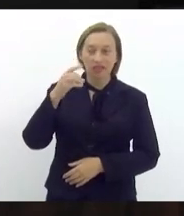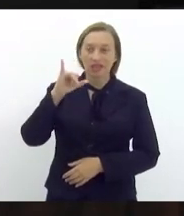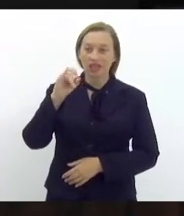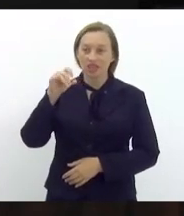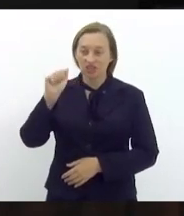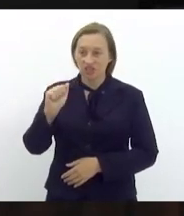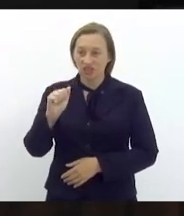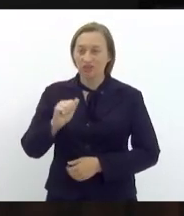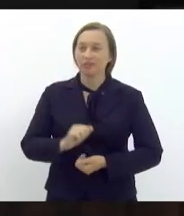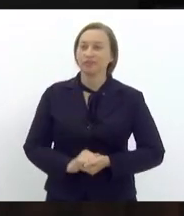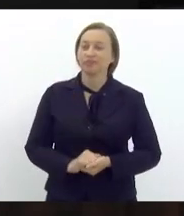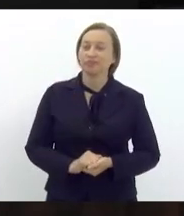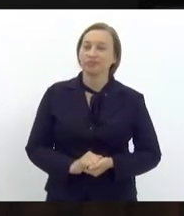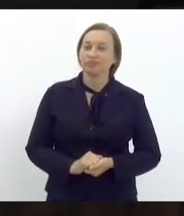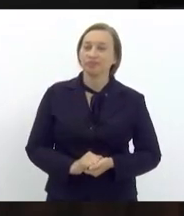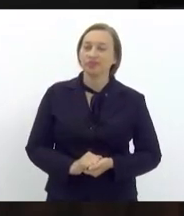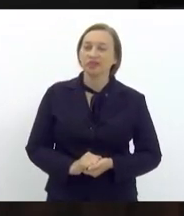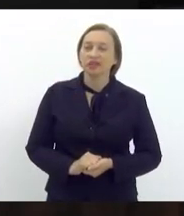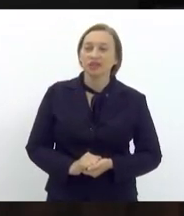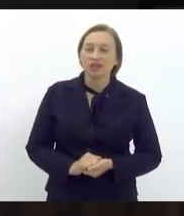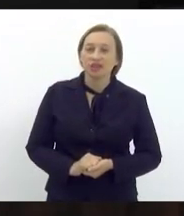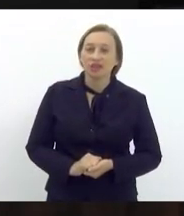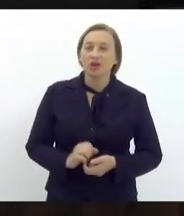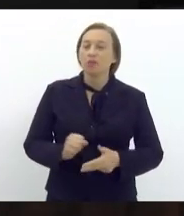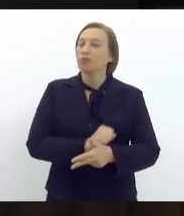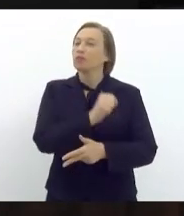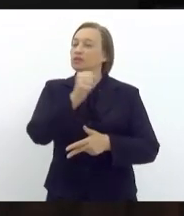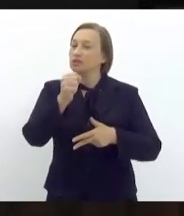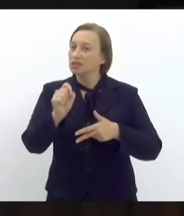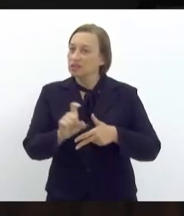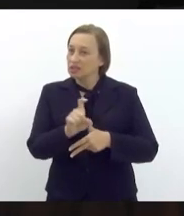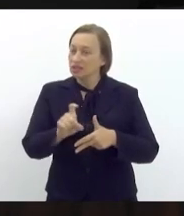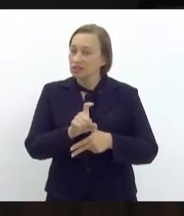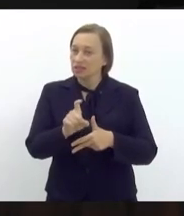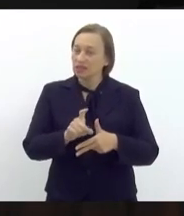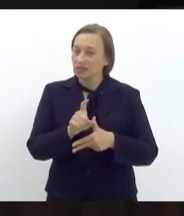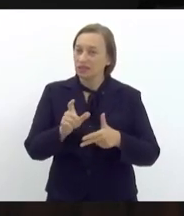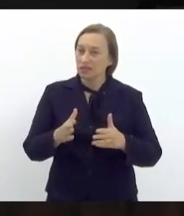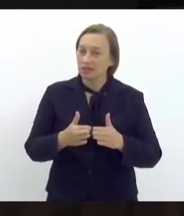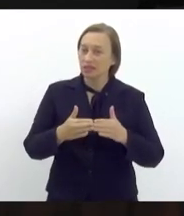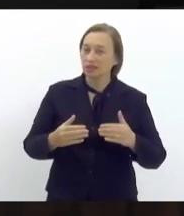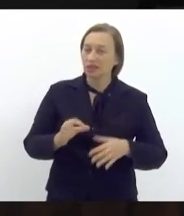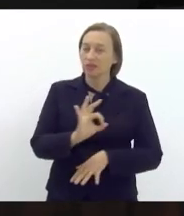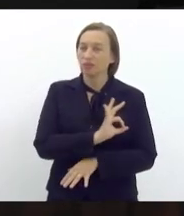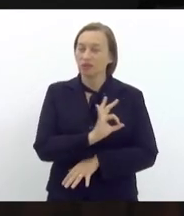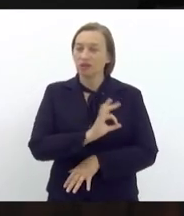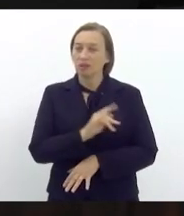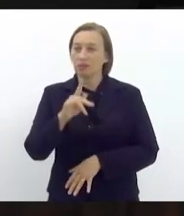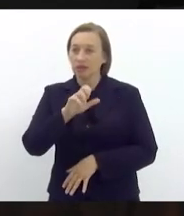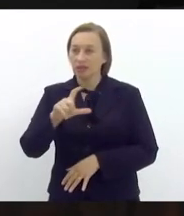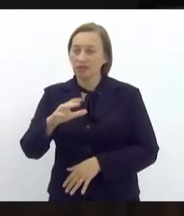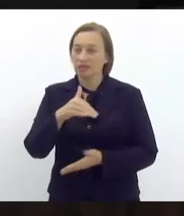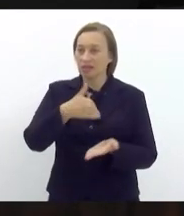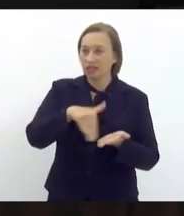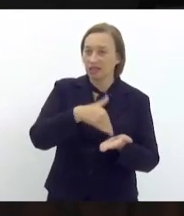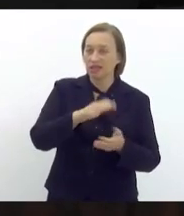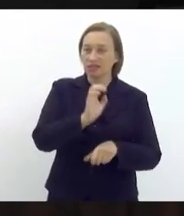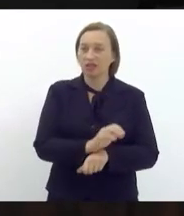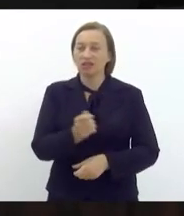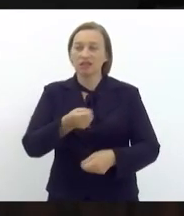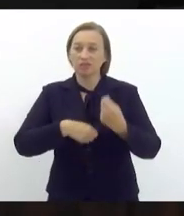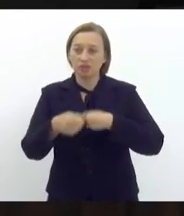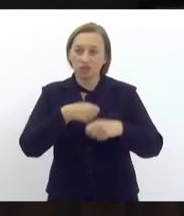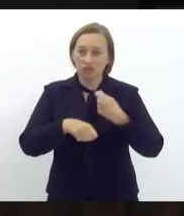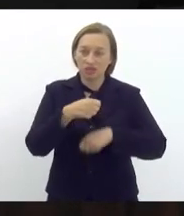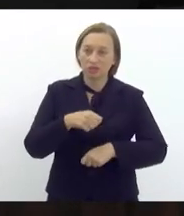Armelal que autoriza o poder executivo a permitir participação dos policiais penais da secretaria de estado de administração